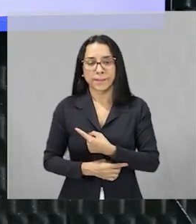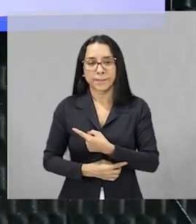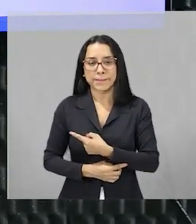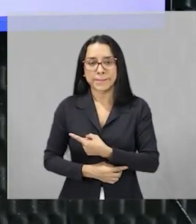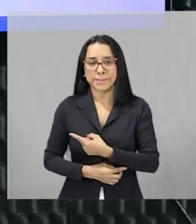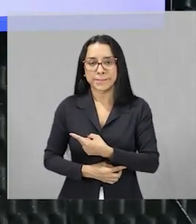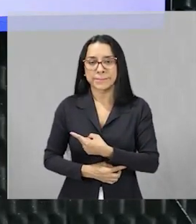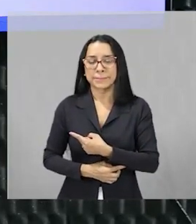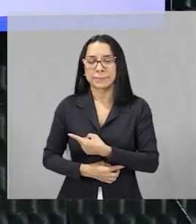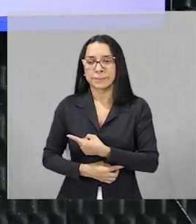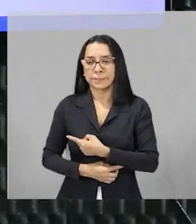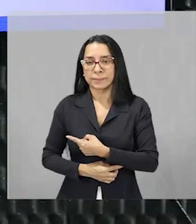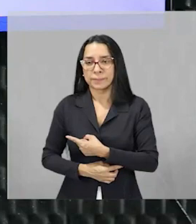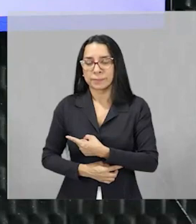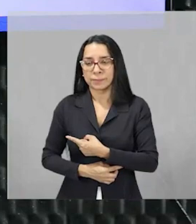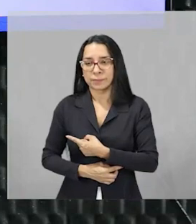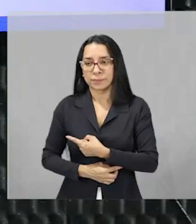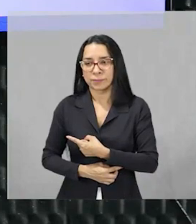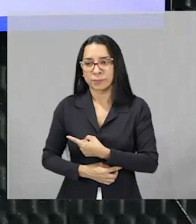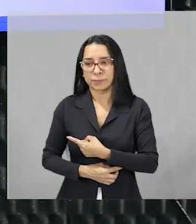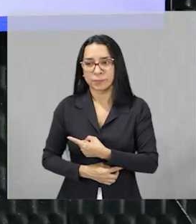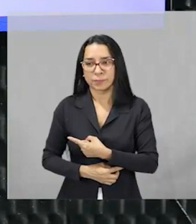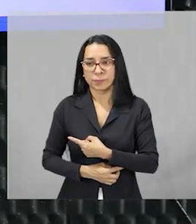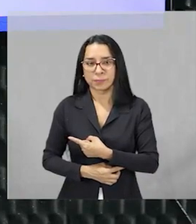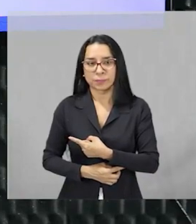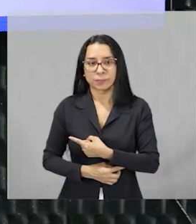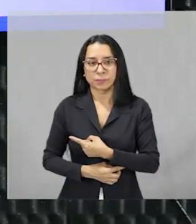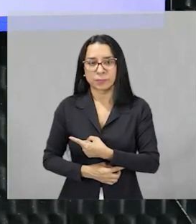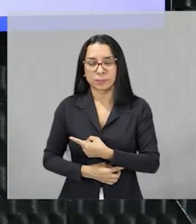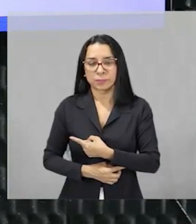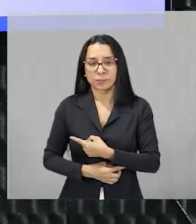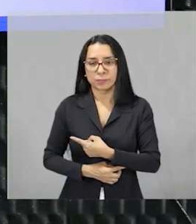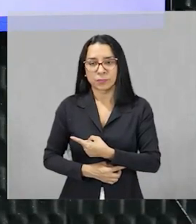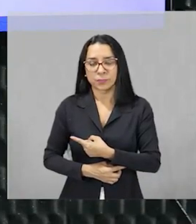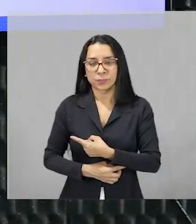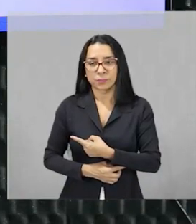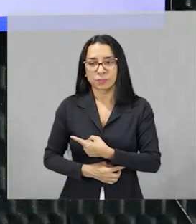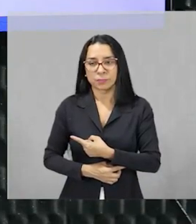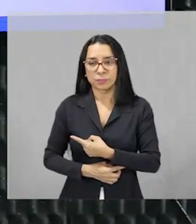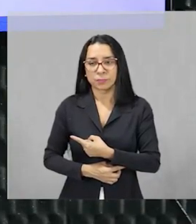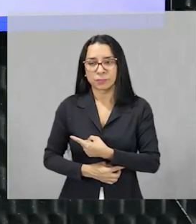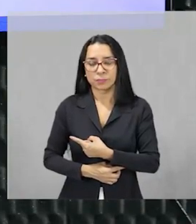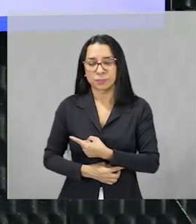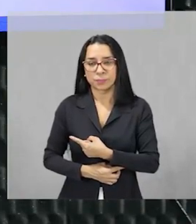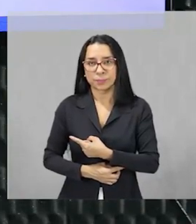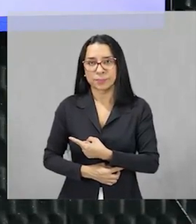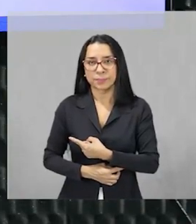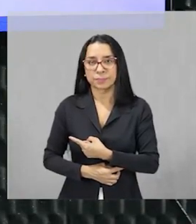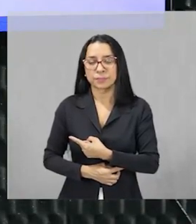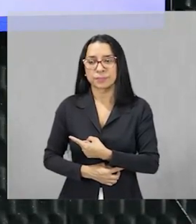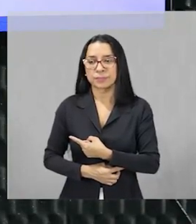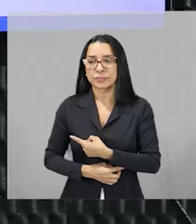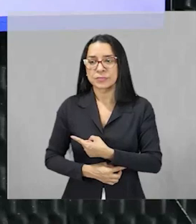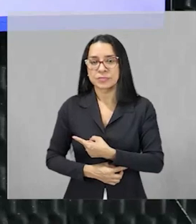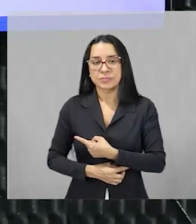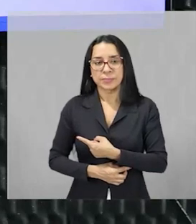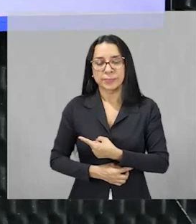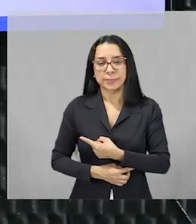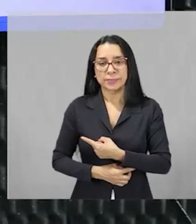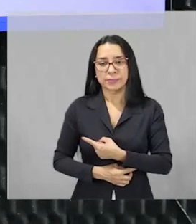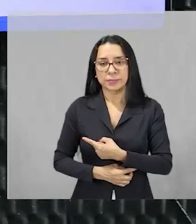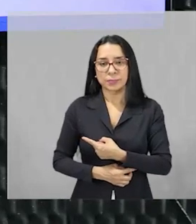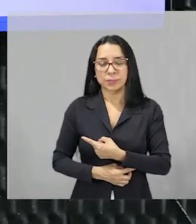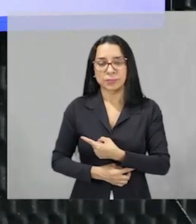as equipes de resgate, né, já trabalharam mais de 18 horas na comunidade, na periferia de Salvador, procuram sobreviventes, né? Aí ele diz que a